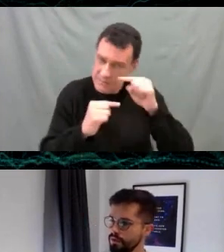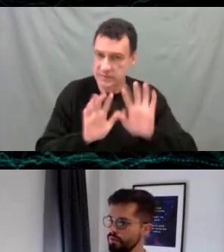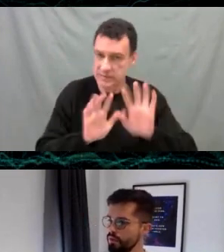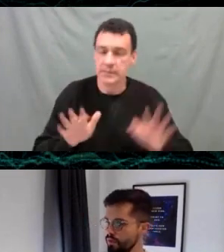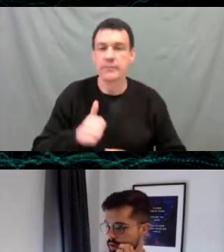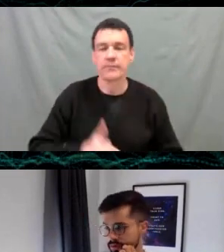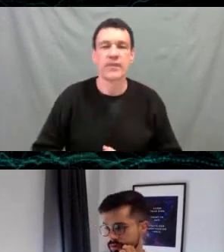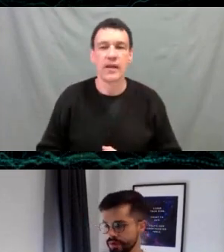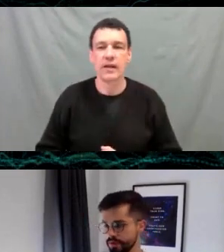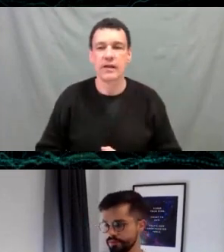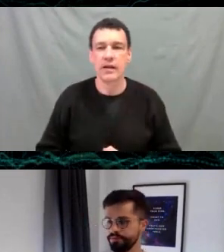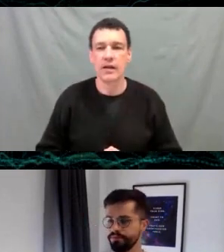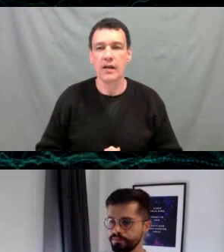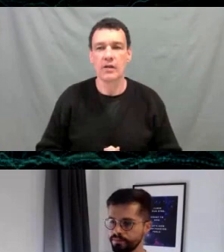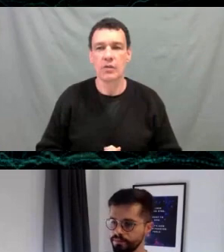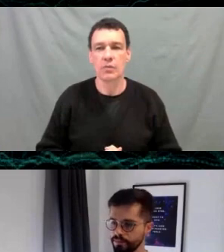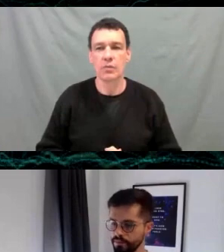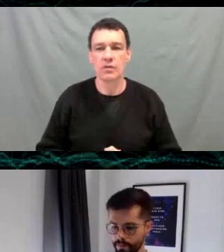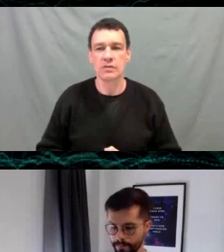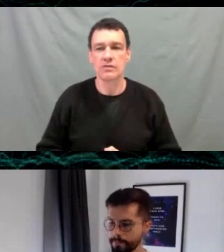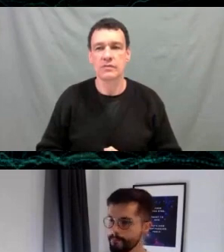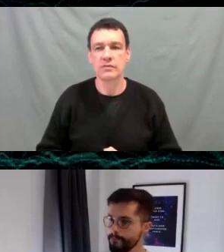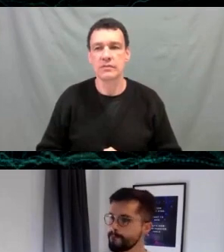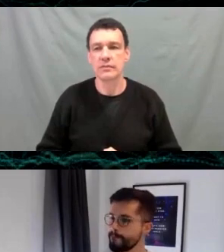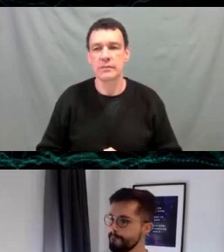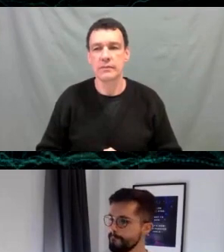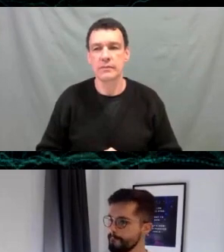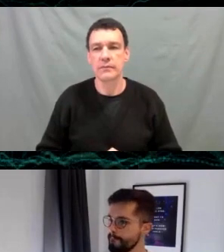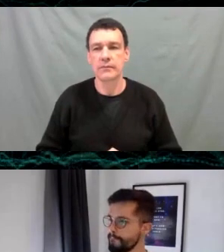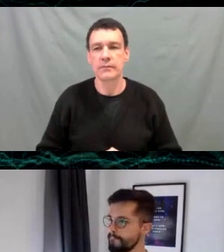e como ver vamos ver